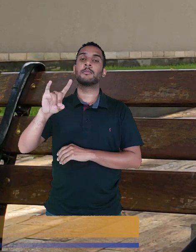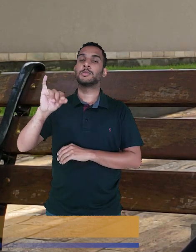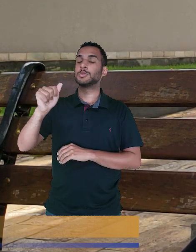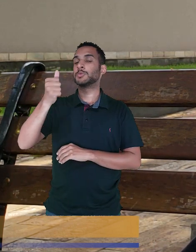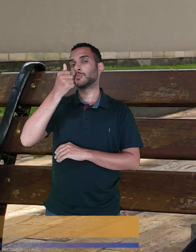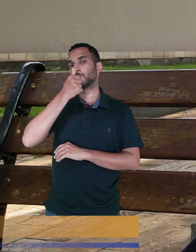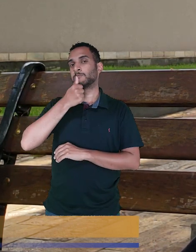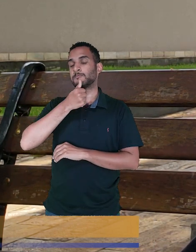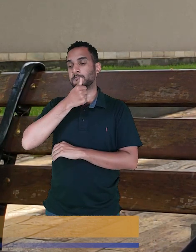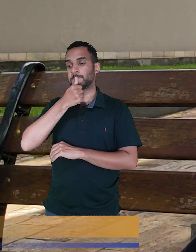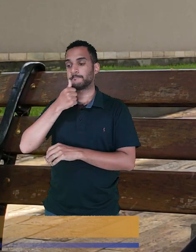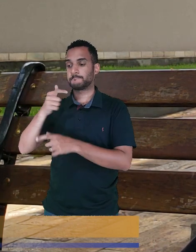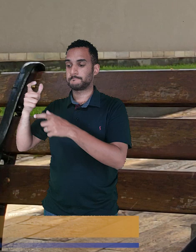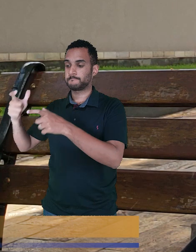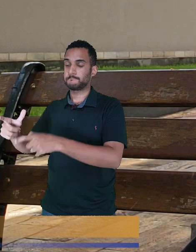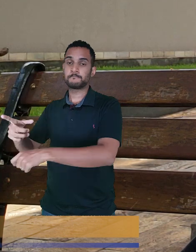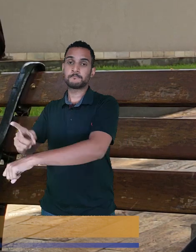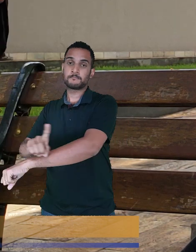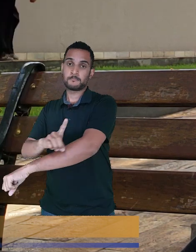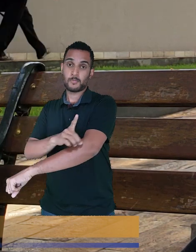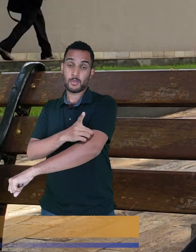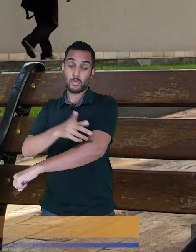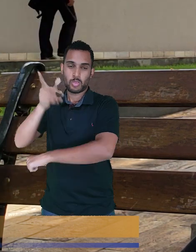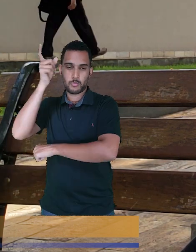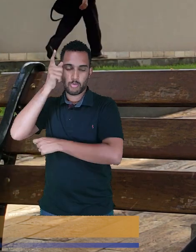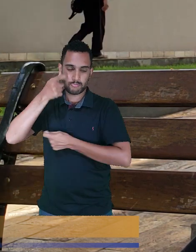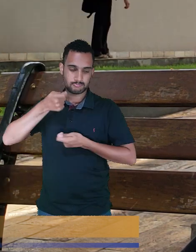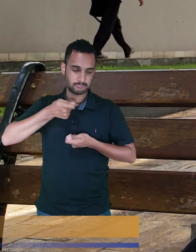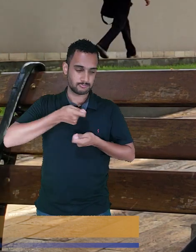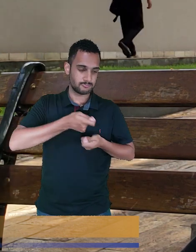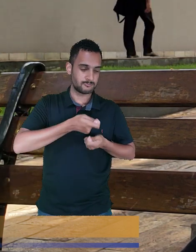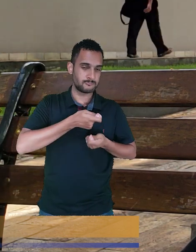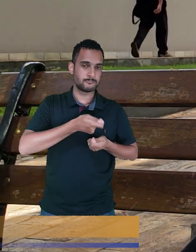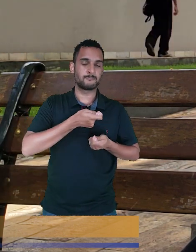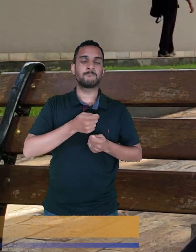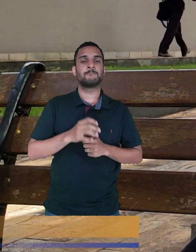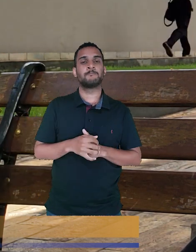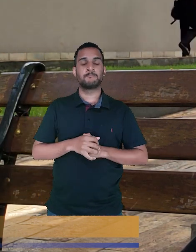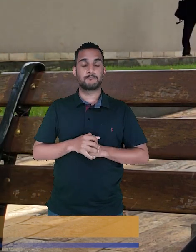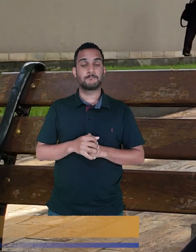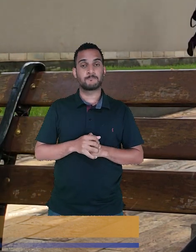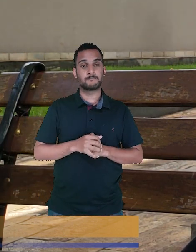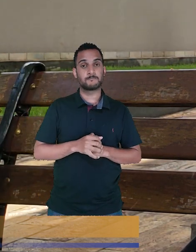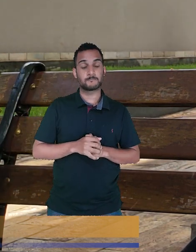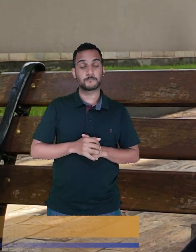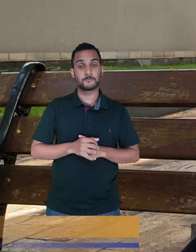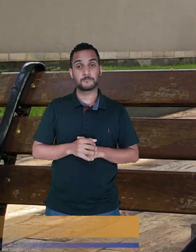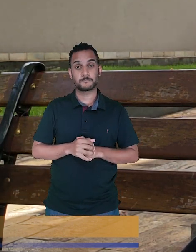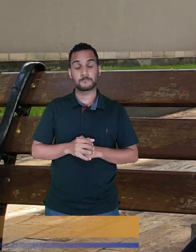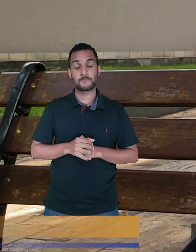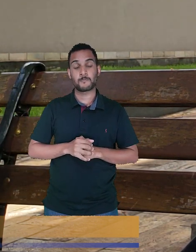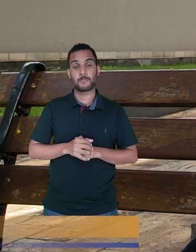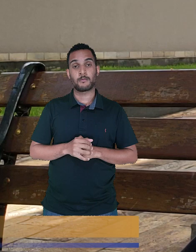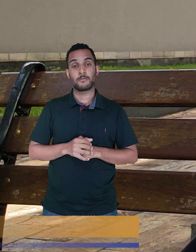de jejum no deserto, quando foi tentado pelo demônio.